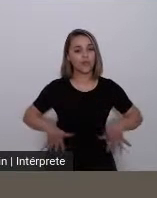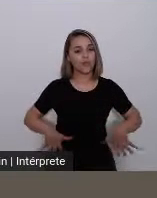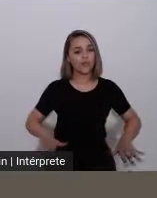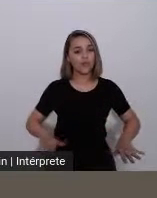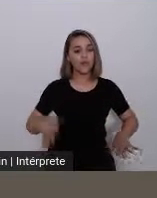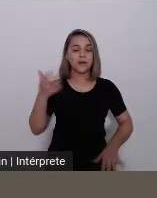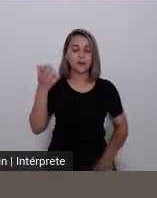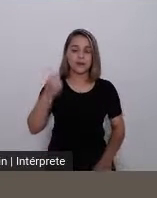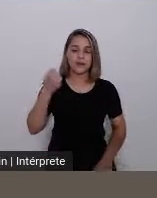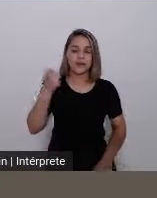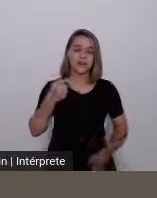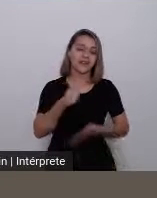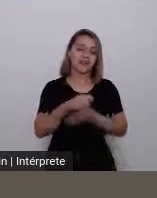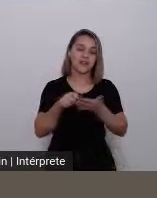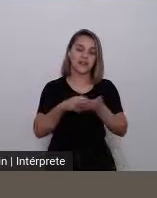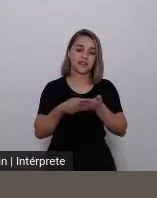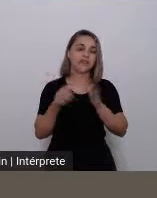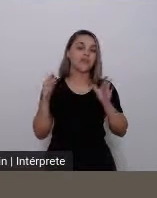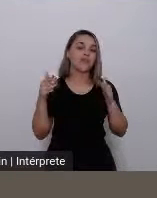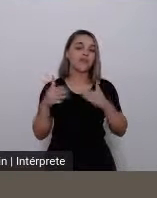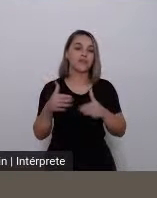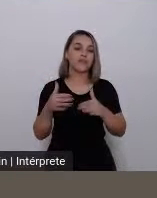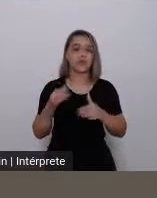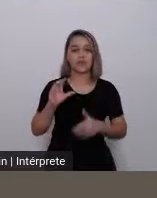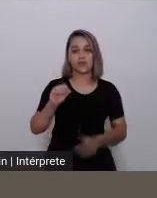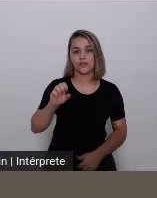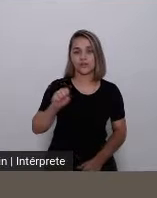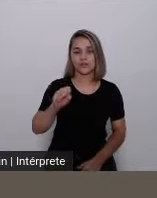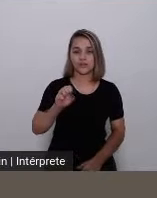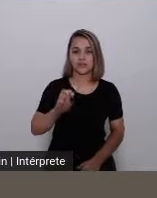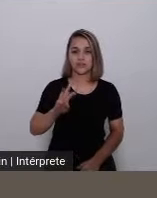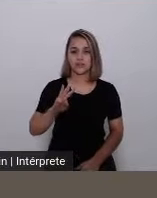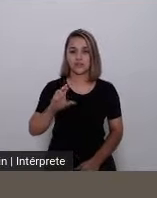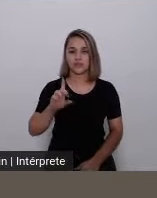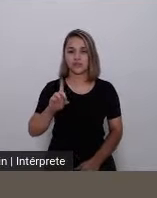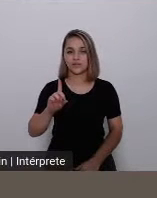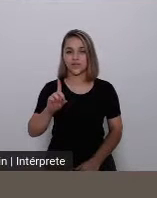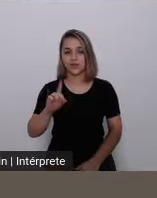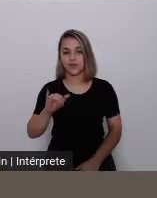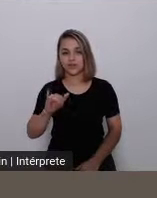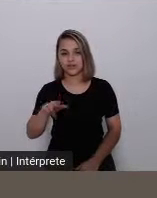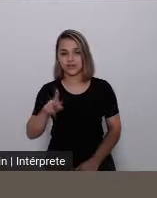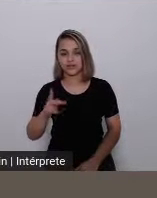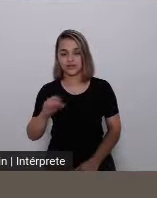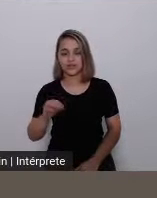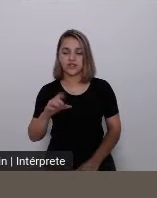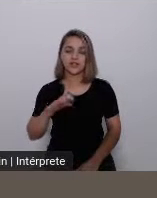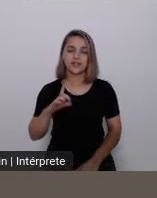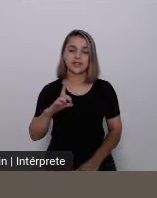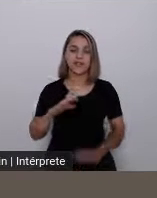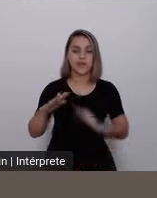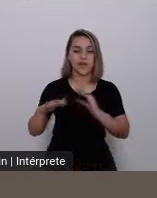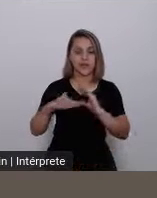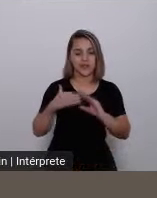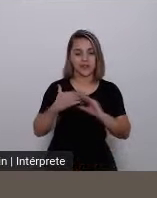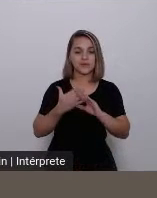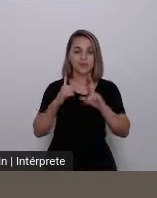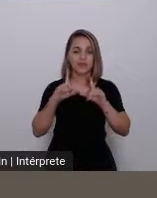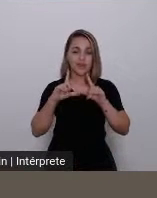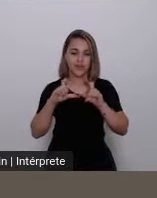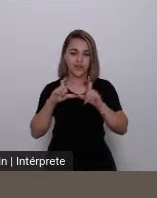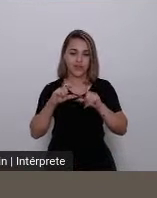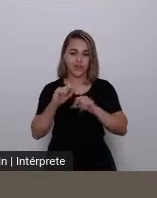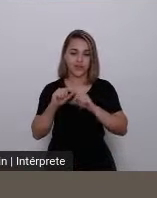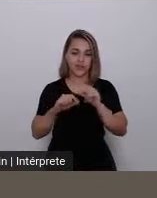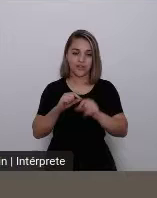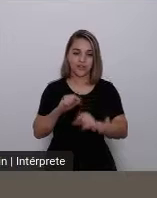dedicatória para o Oswaldinho, Esse consumo de fotografias, aqui é um exemplo desse